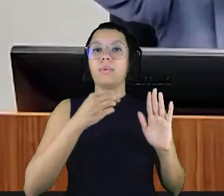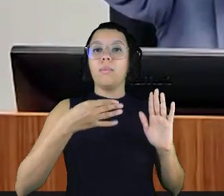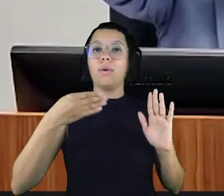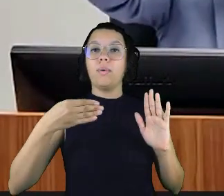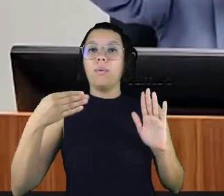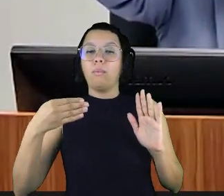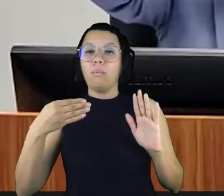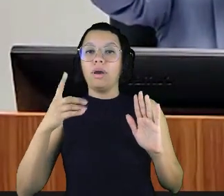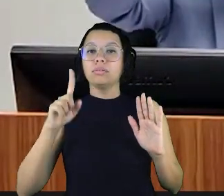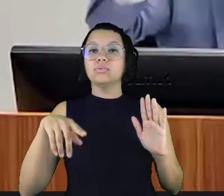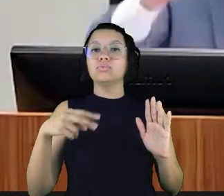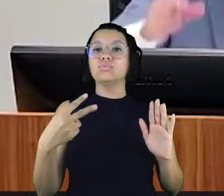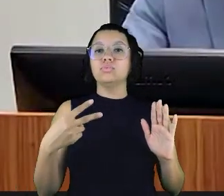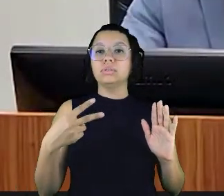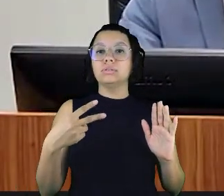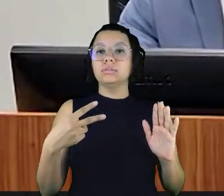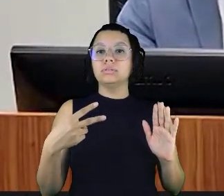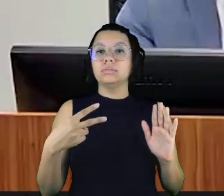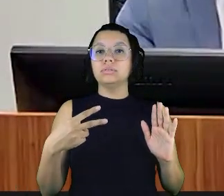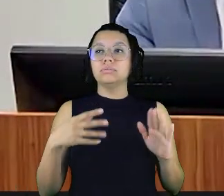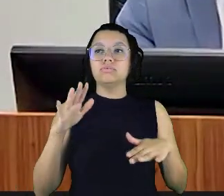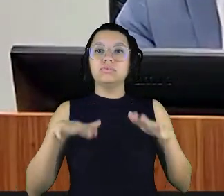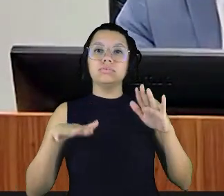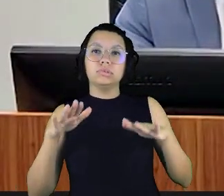variantes que são fixadas